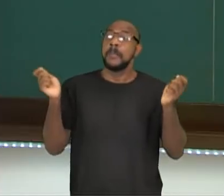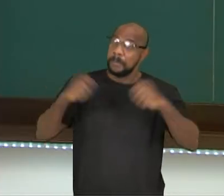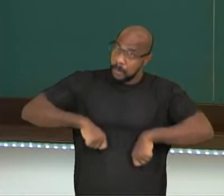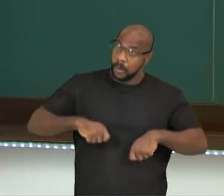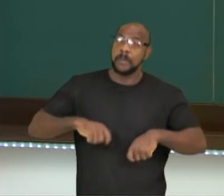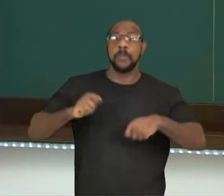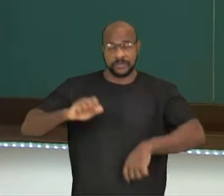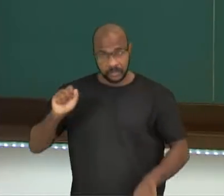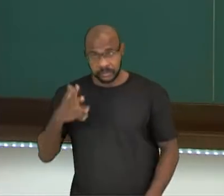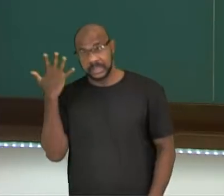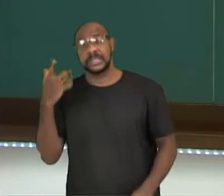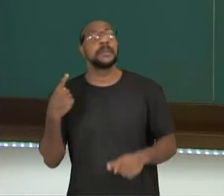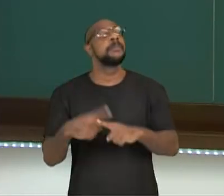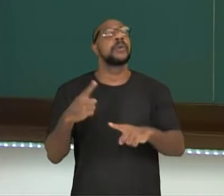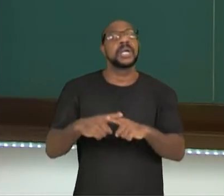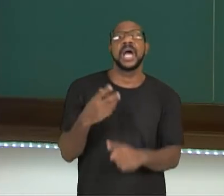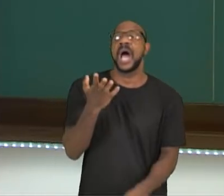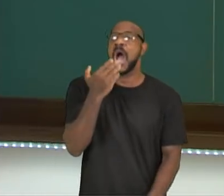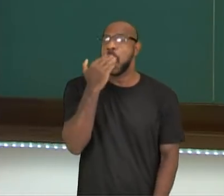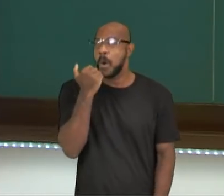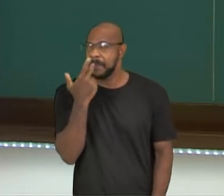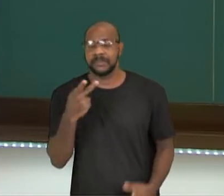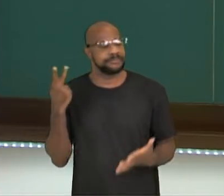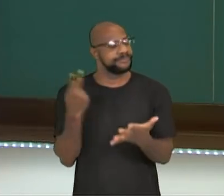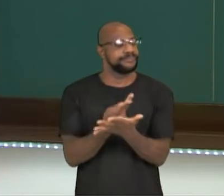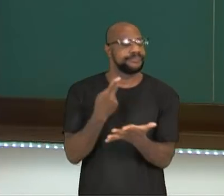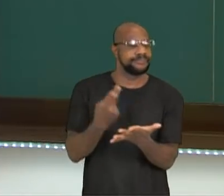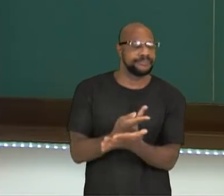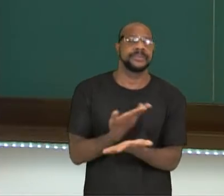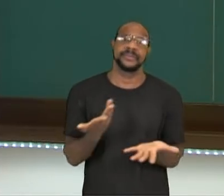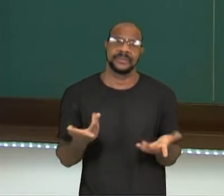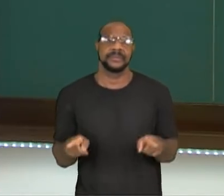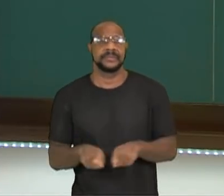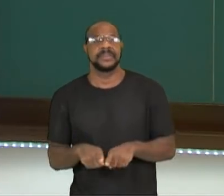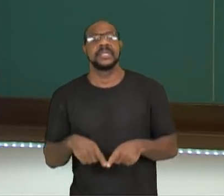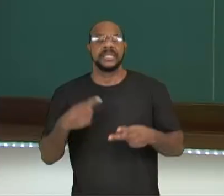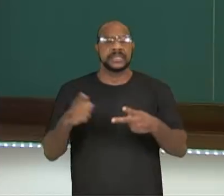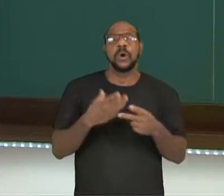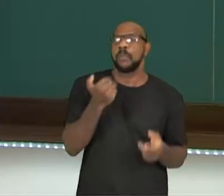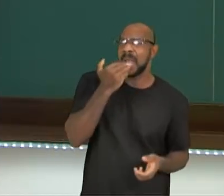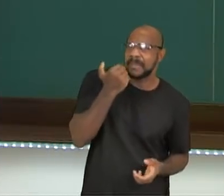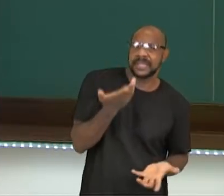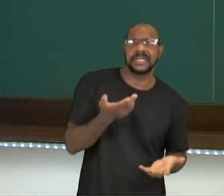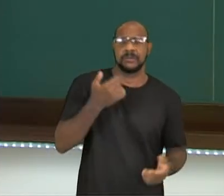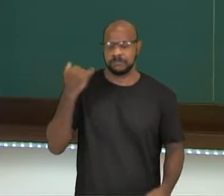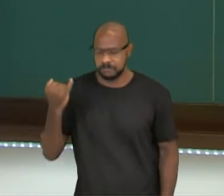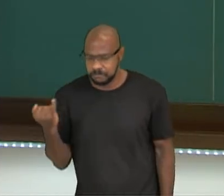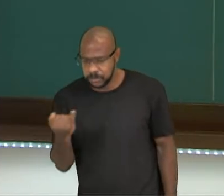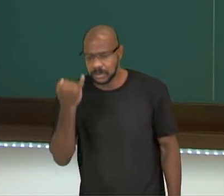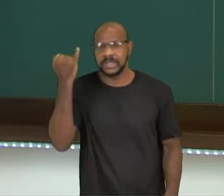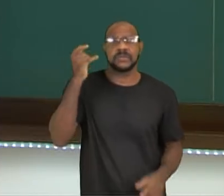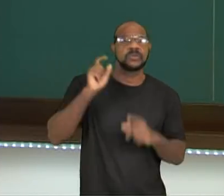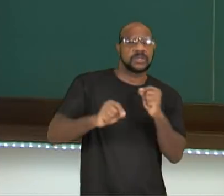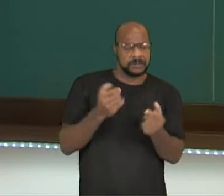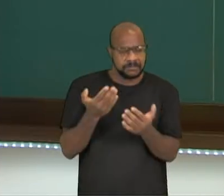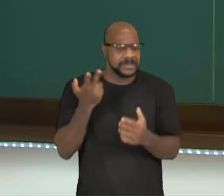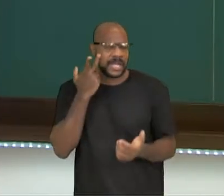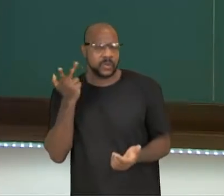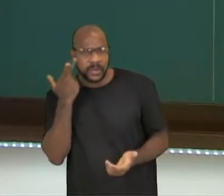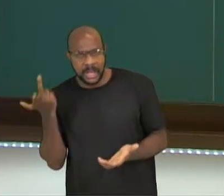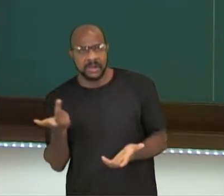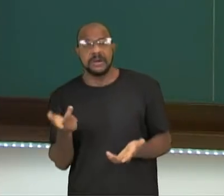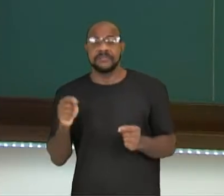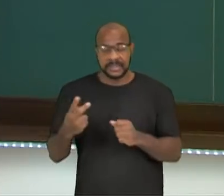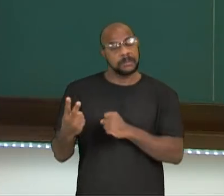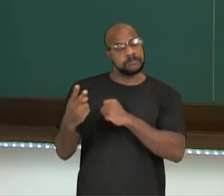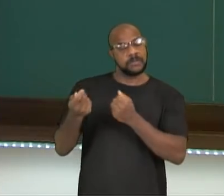alimentação inadequada, tá? E que uma alimentação mais natural possível, mais balanceada, né, ela vai promover